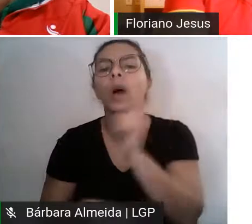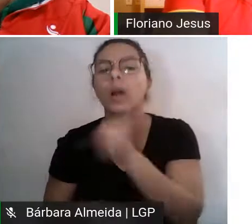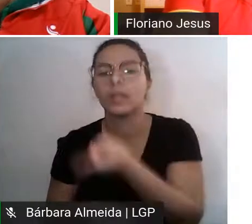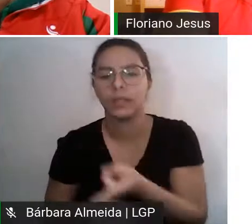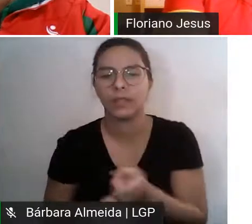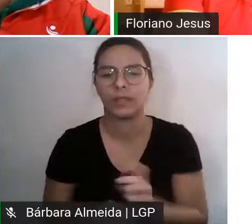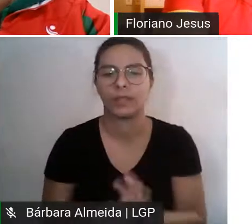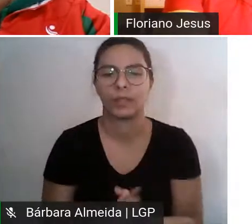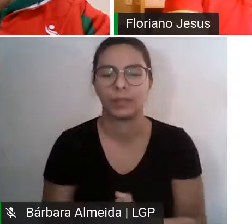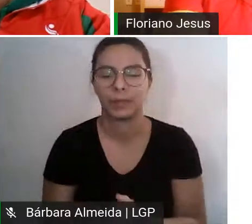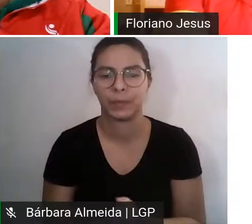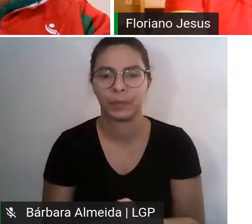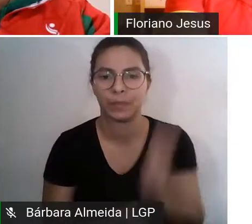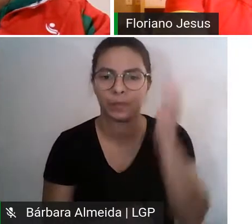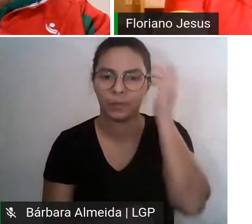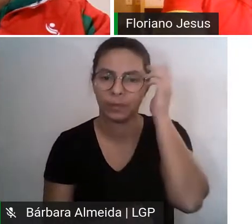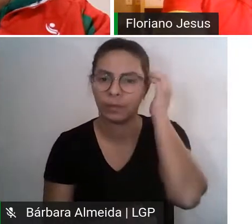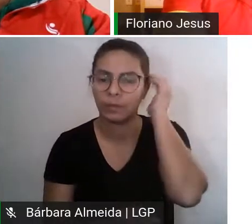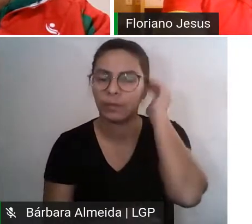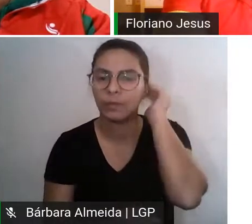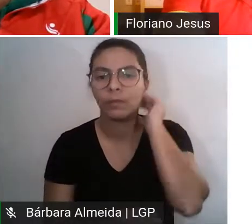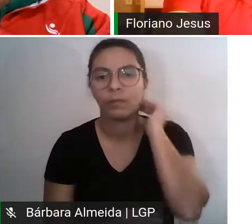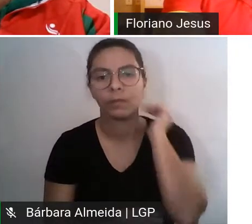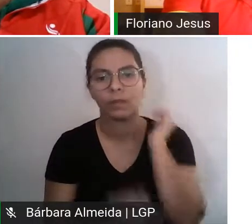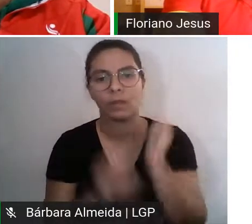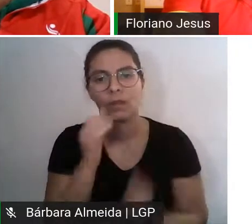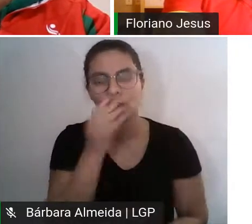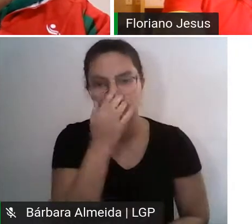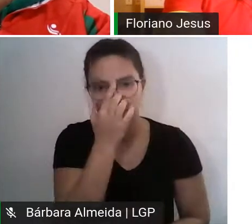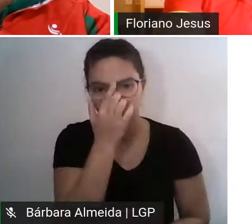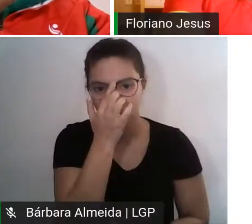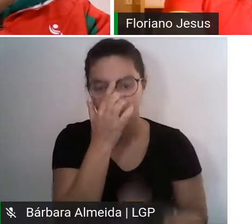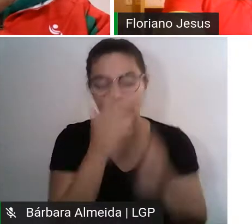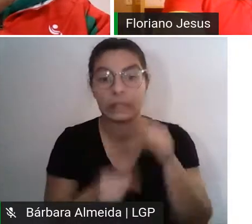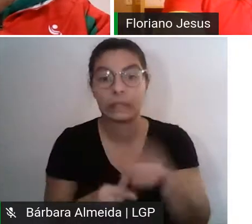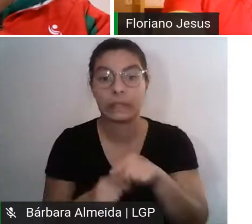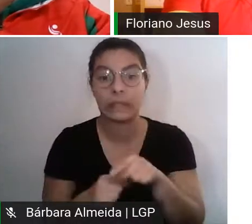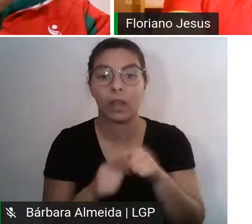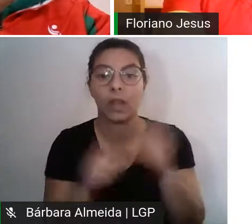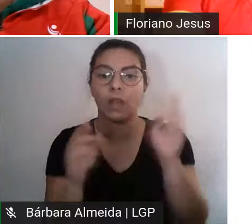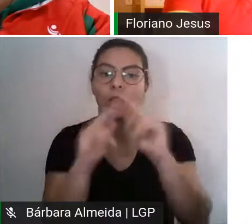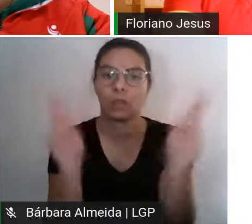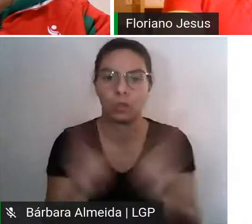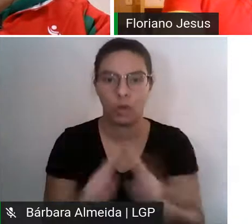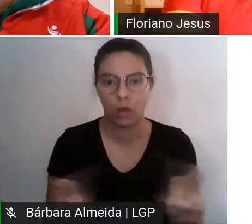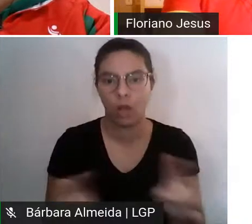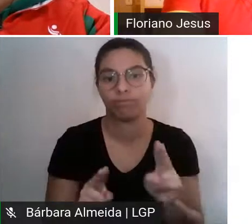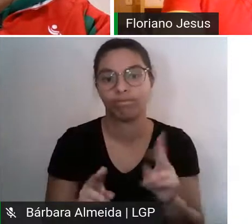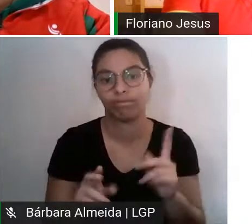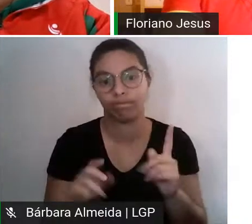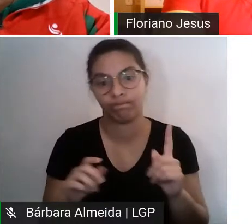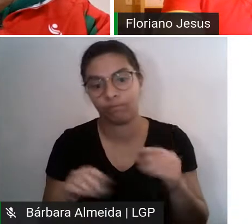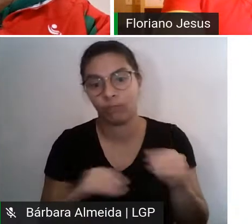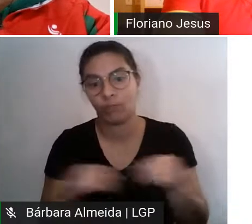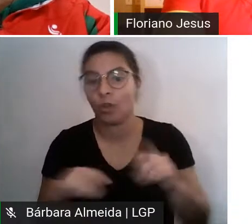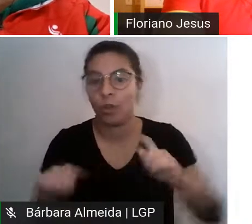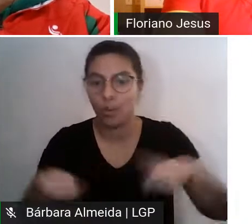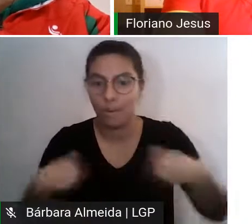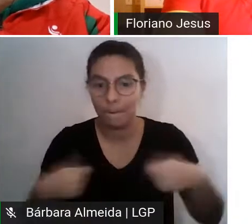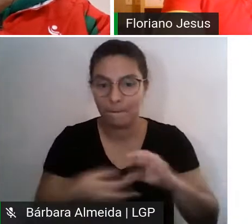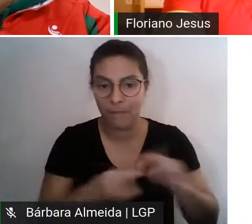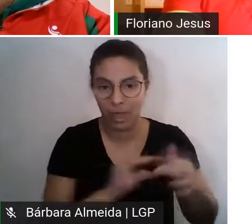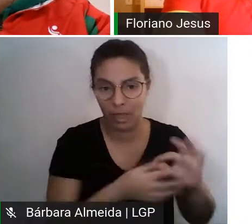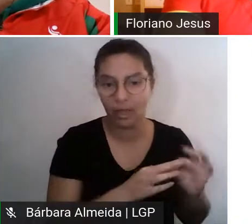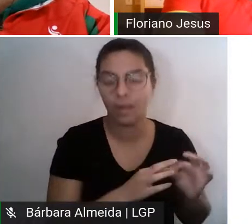Sim, em termos internacionais, para os Jogos Olímpicos, Paralímpicos, neste caso, estou